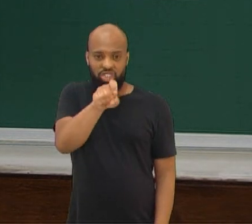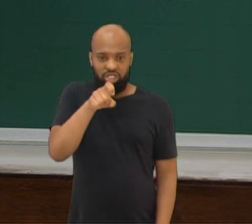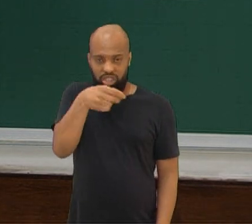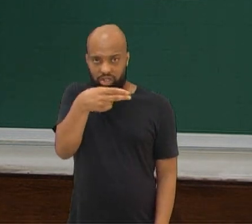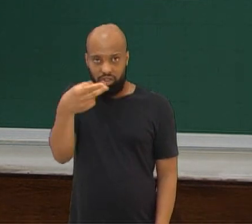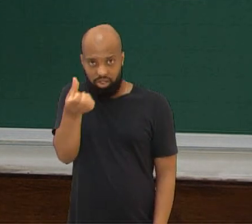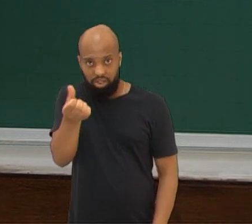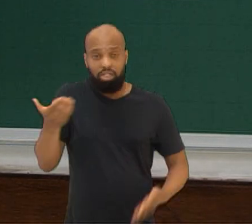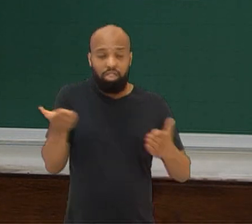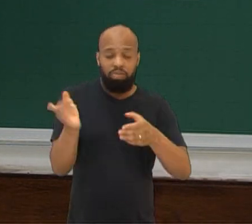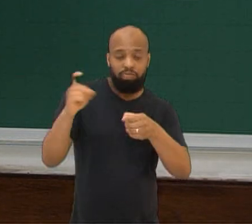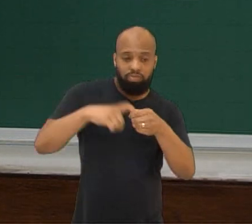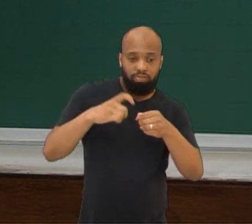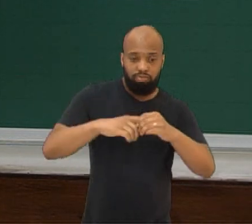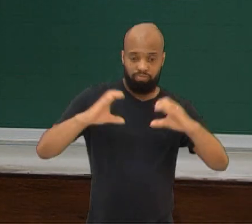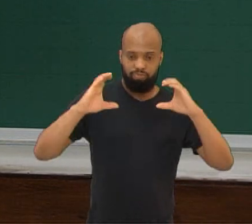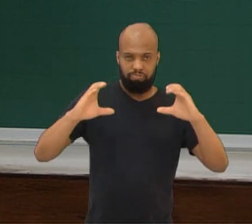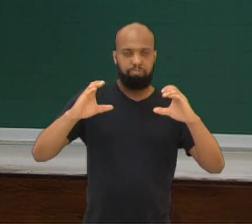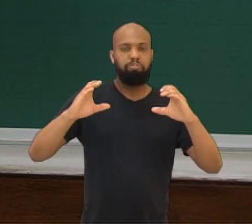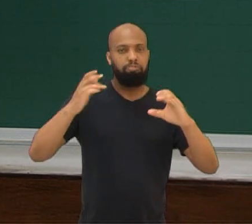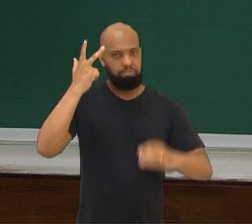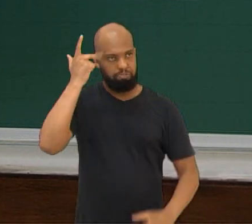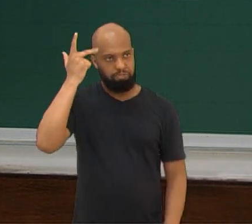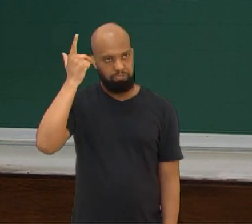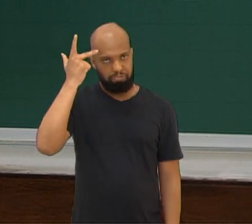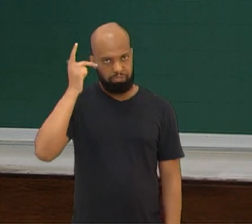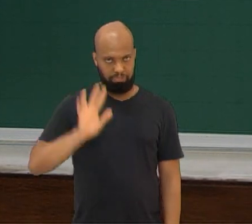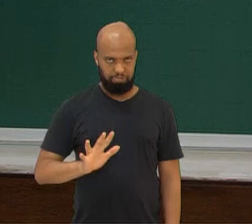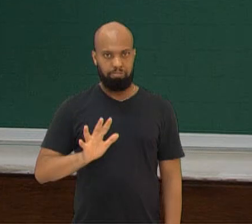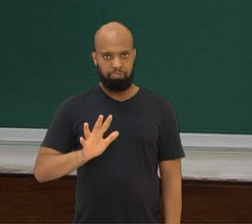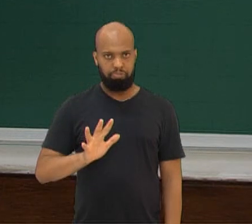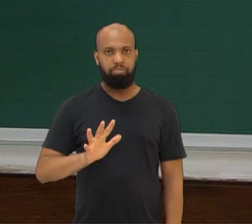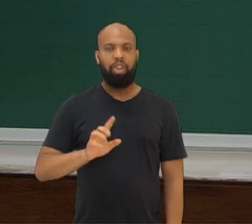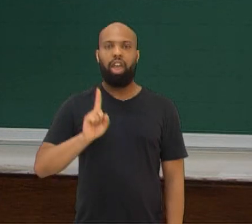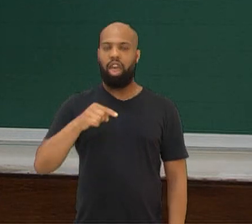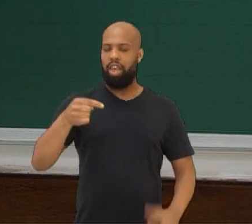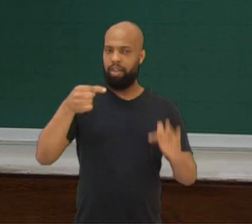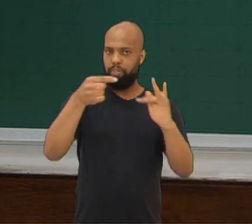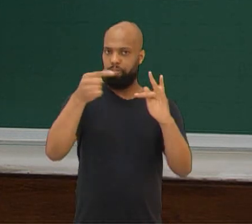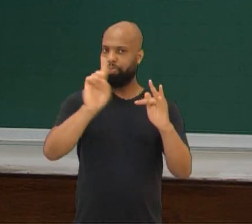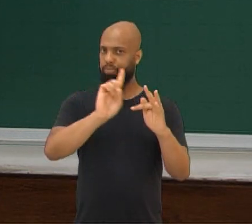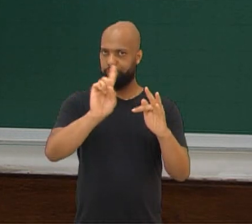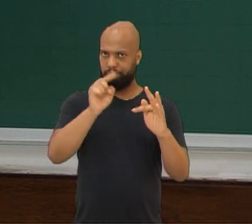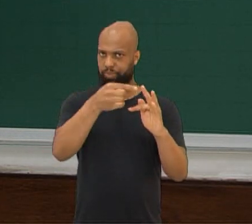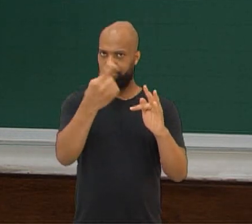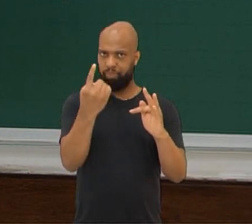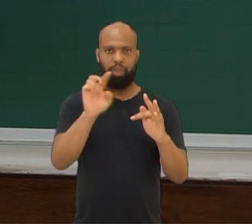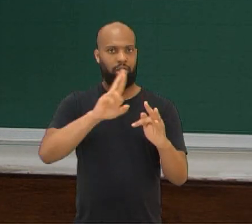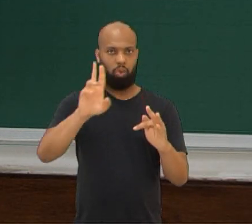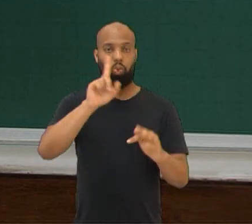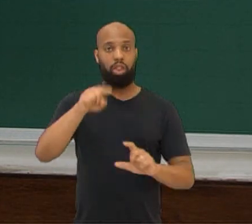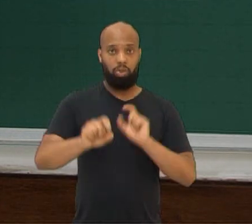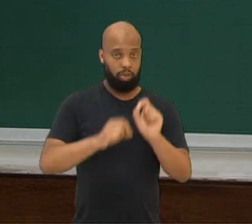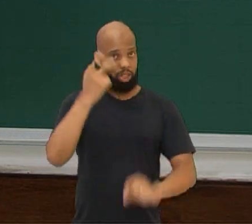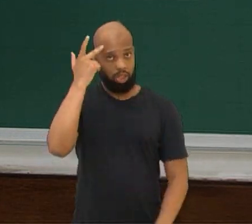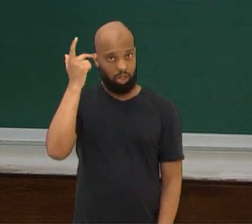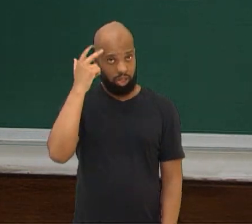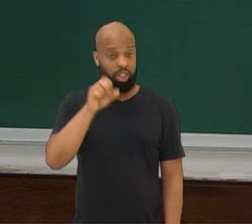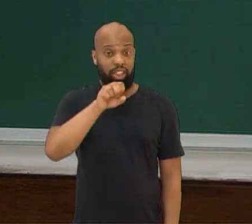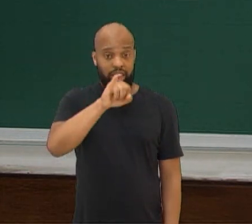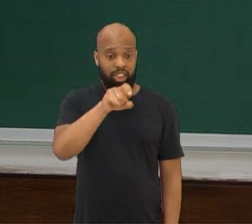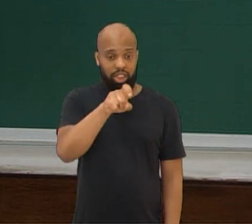estamos retornando, calculando a função não inversa, a função normal, digamos assim, quando x vale